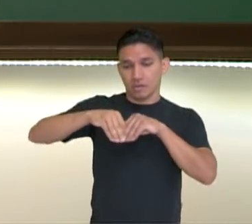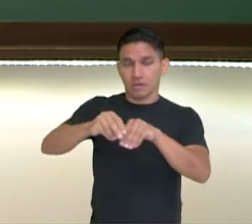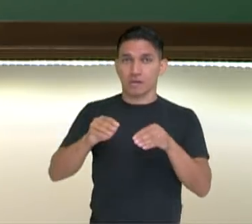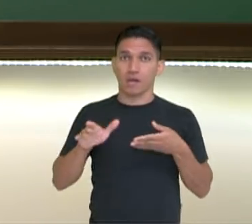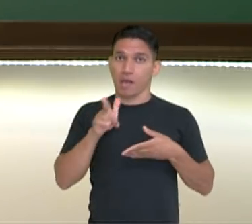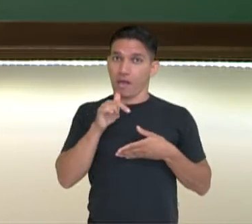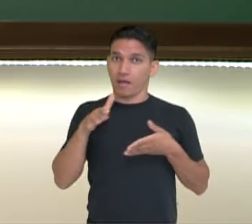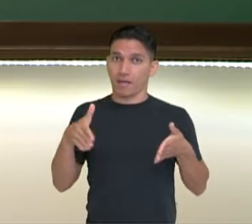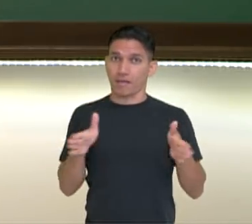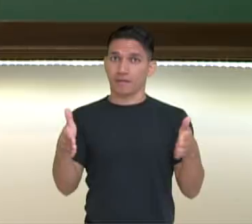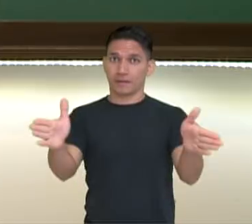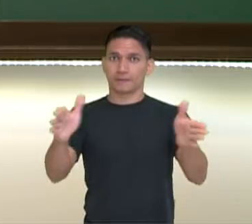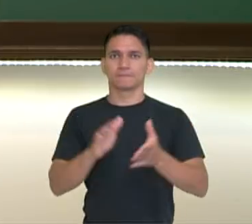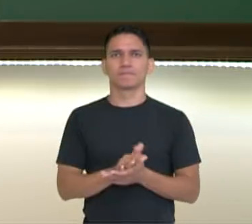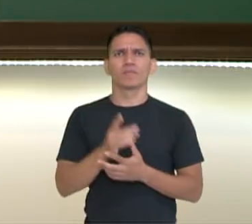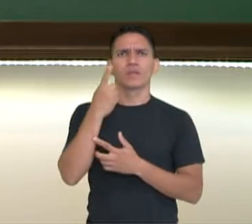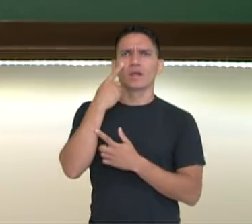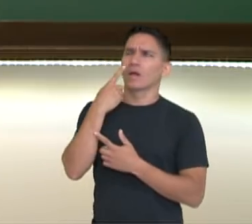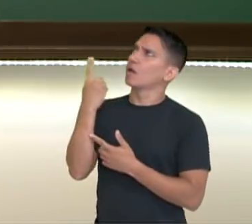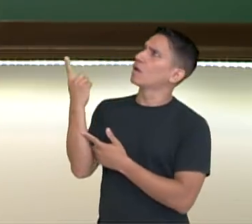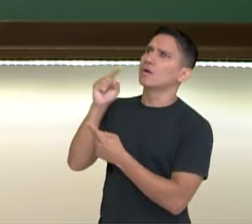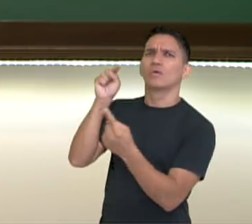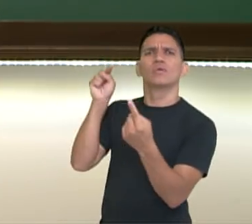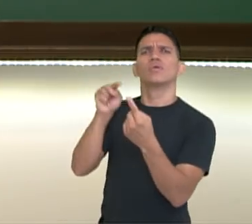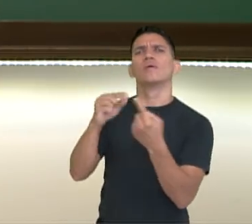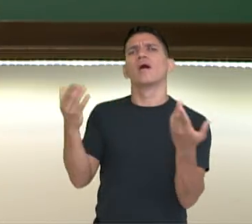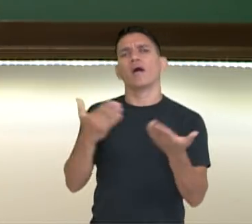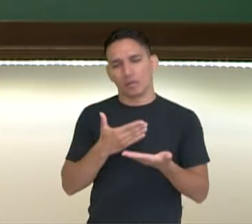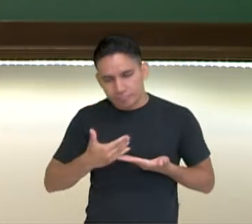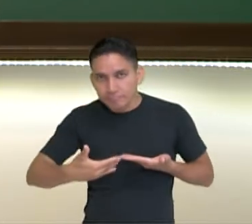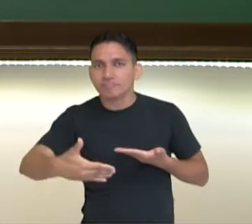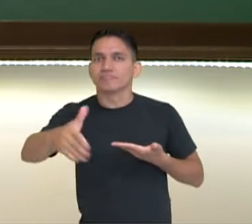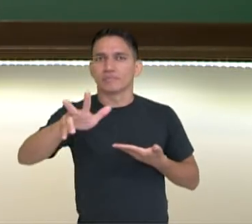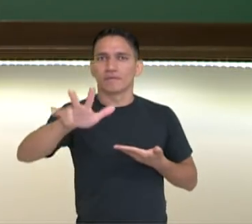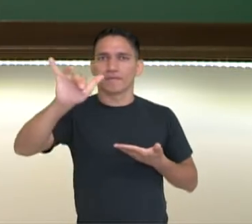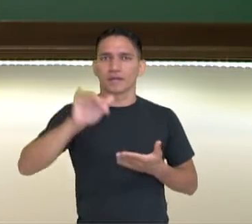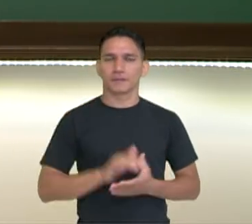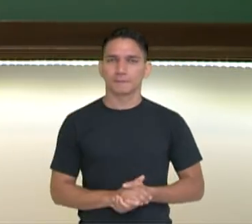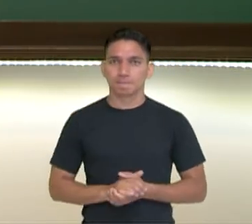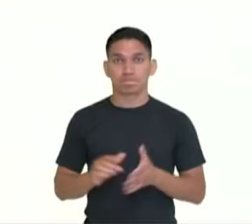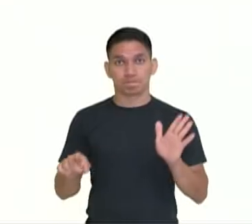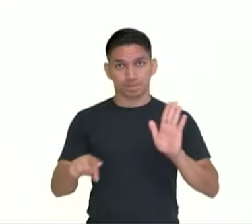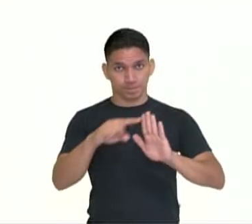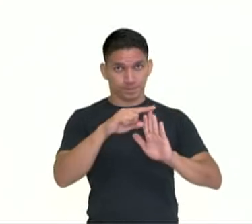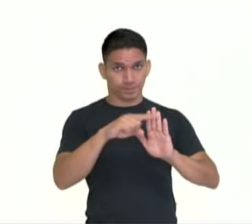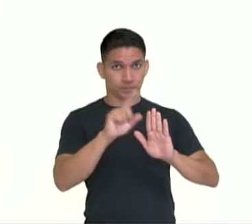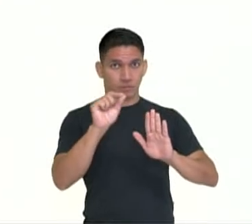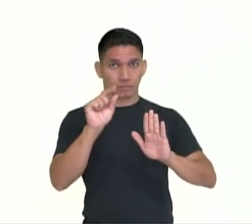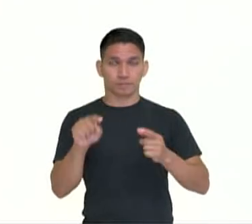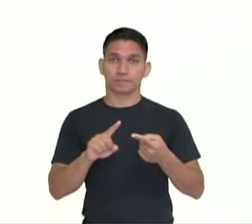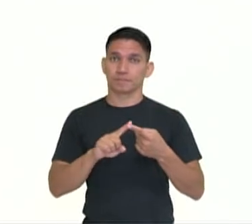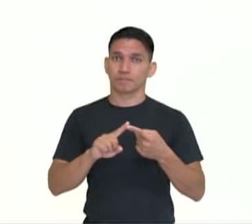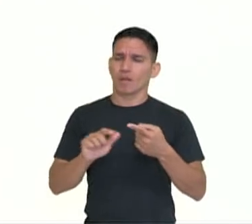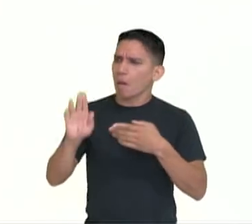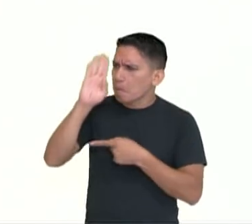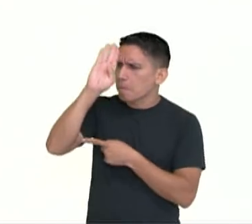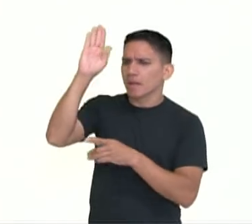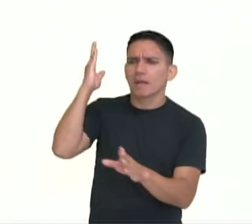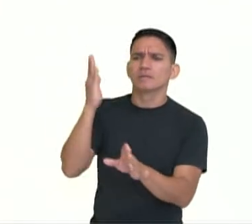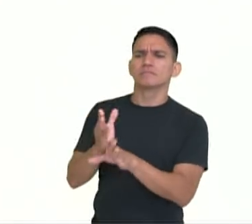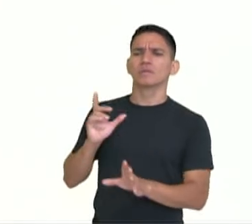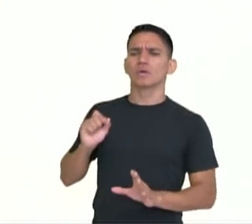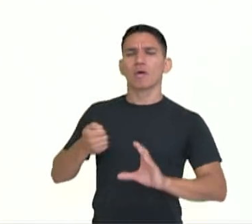Mesopotâmia. Quais são os objetivos para essa nossa aula de hoje? Primeiro, identificar as principais características